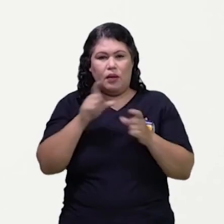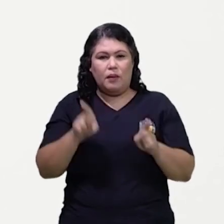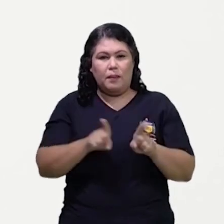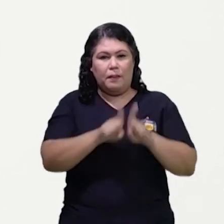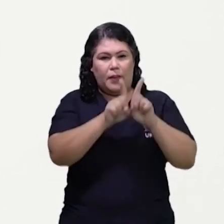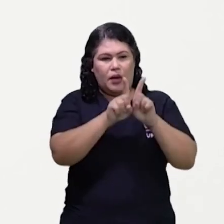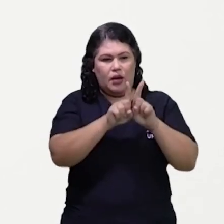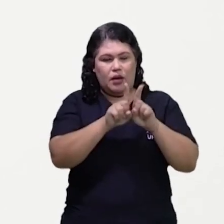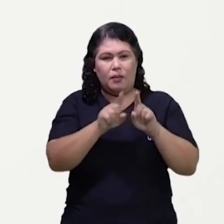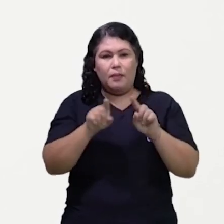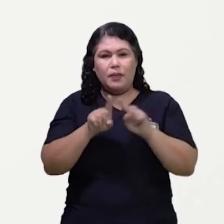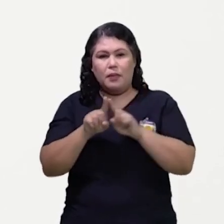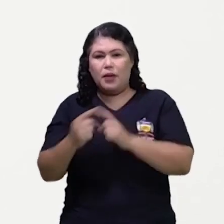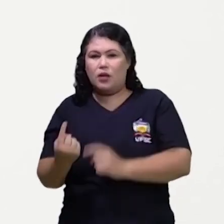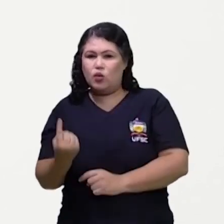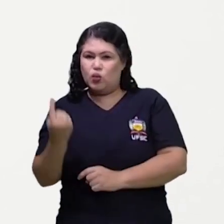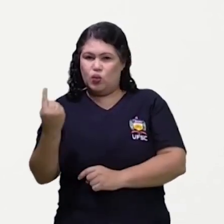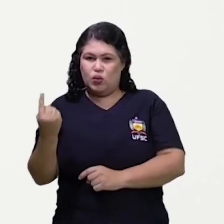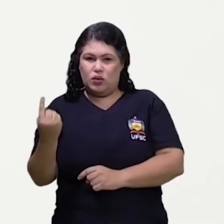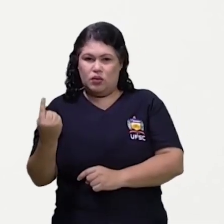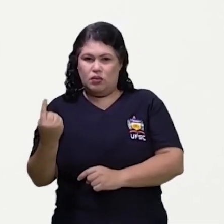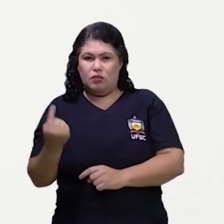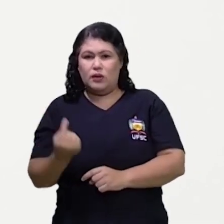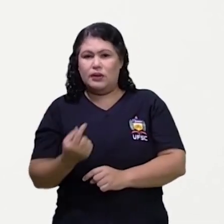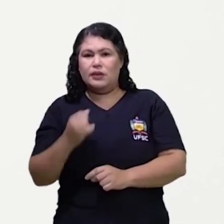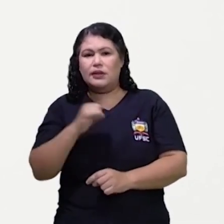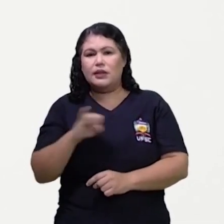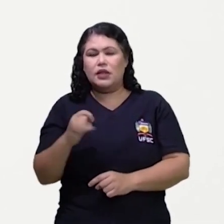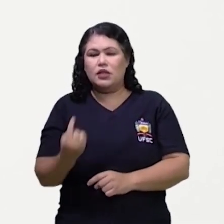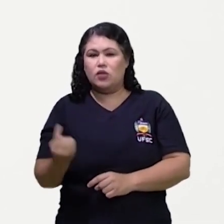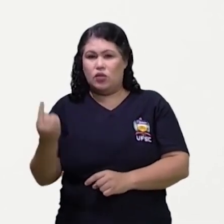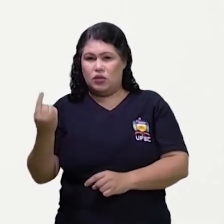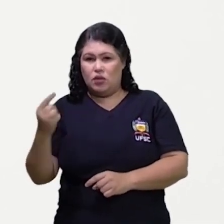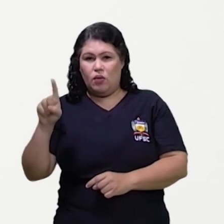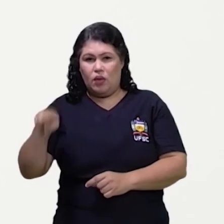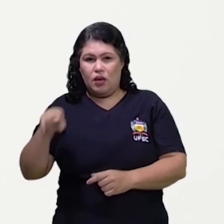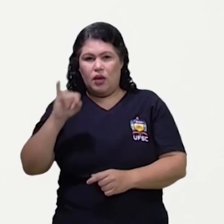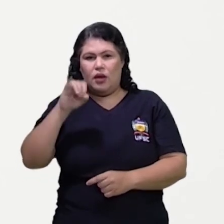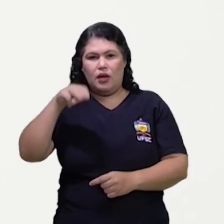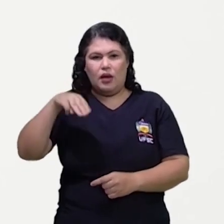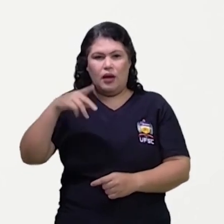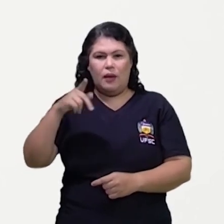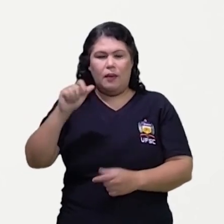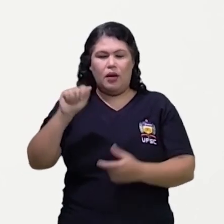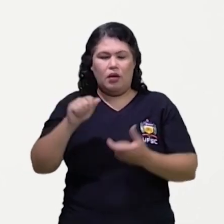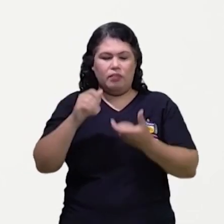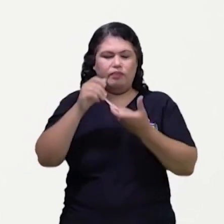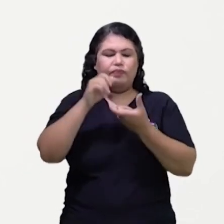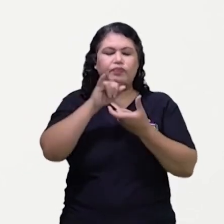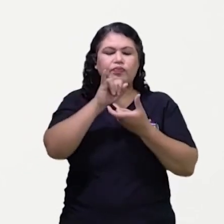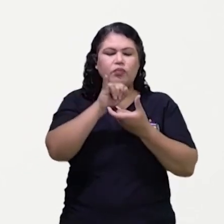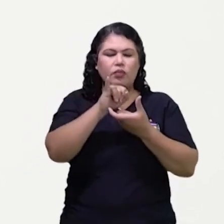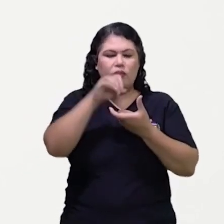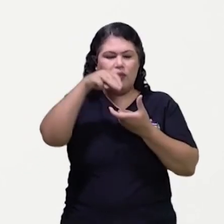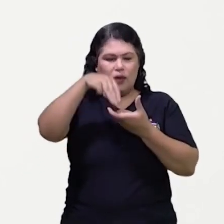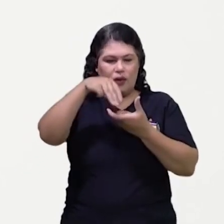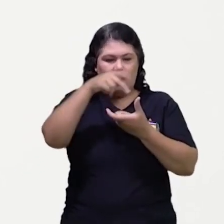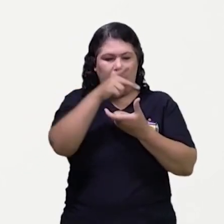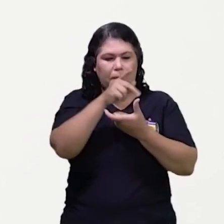tá sozinho aqui, ó, essa cadeirinha azul. Então, ela é ímpar. Aonde está a sílaba tônica? Está na última? Não, está